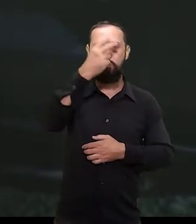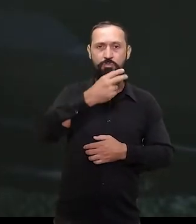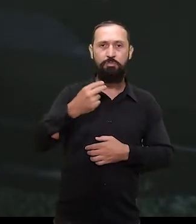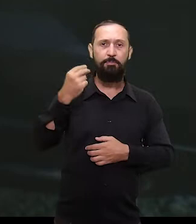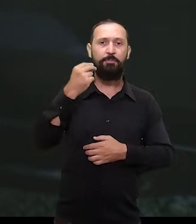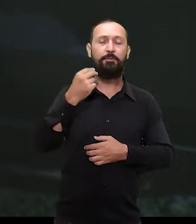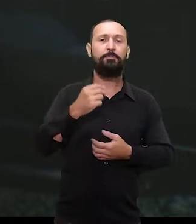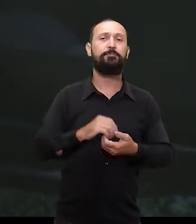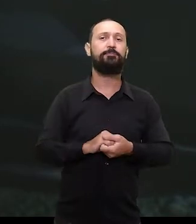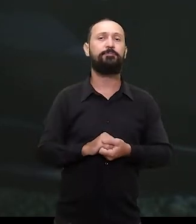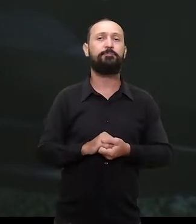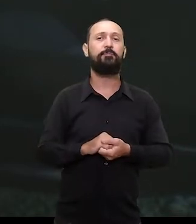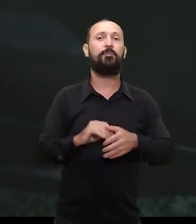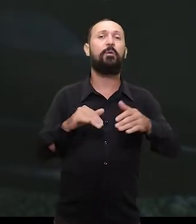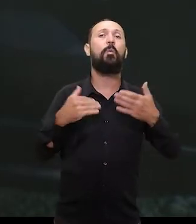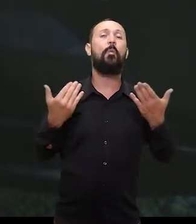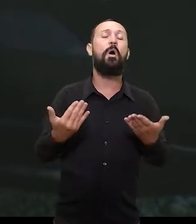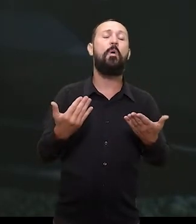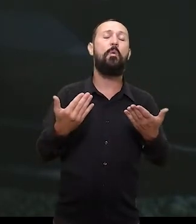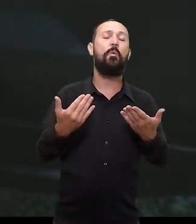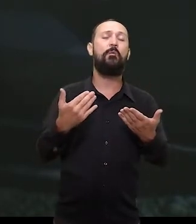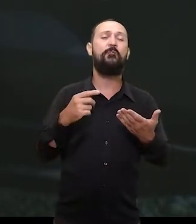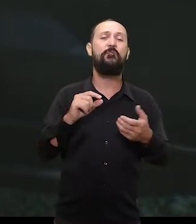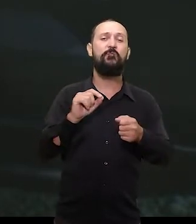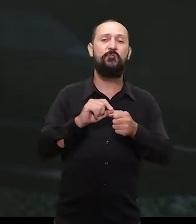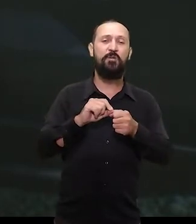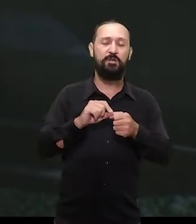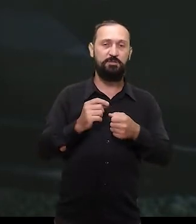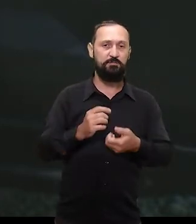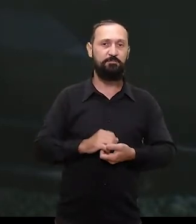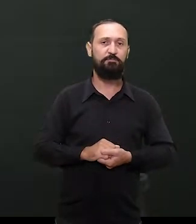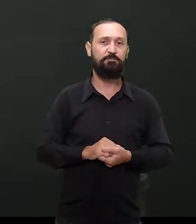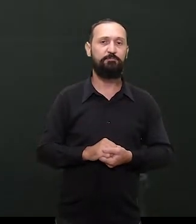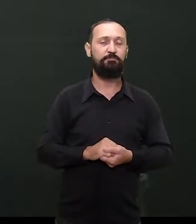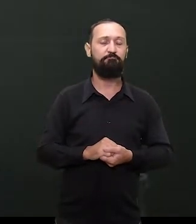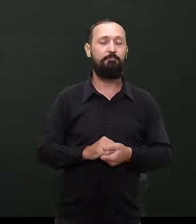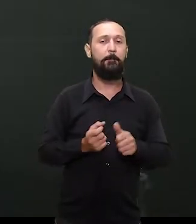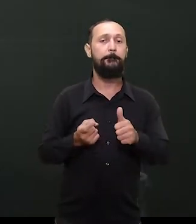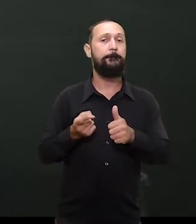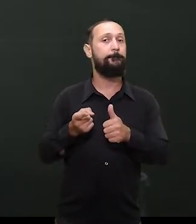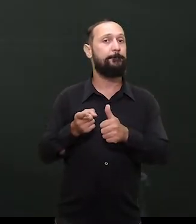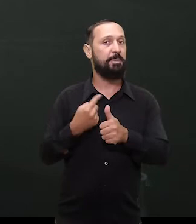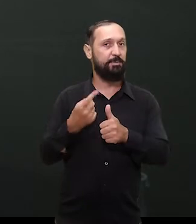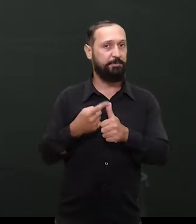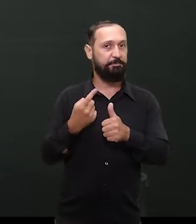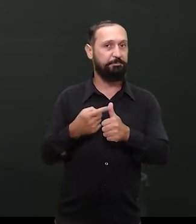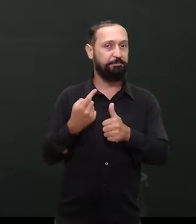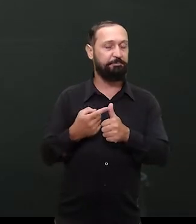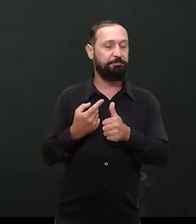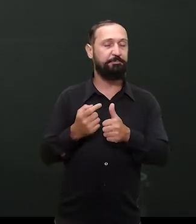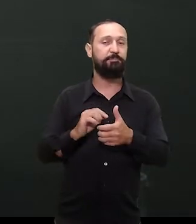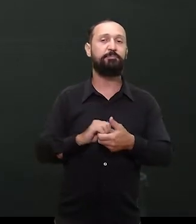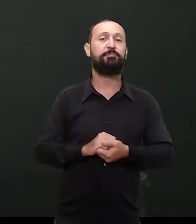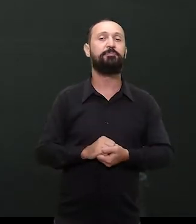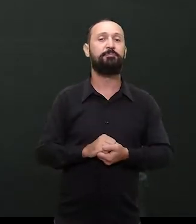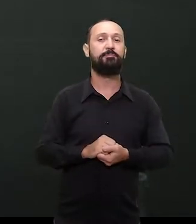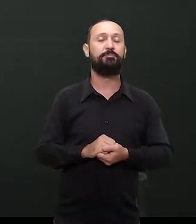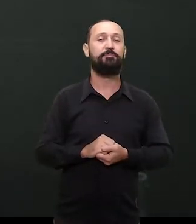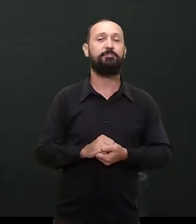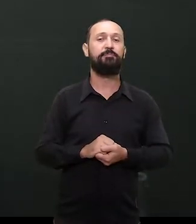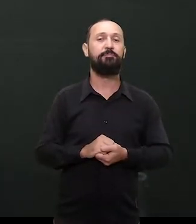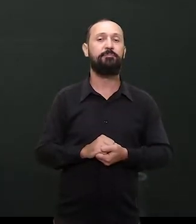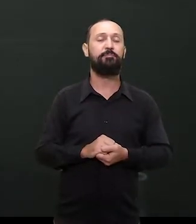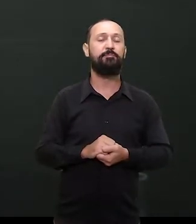assediada sexualmente Quais medidas ela deve tomar para mim se ela tem que